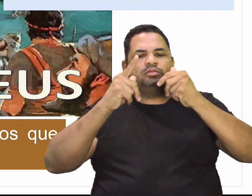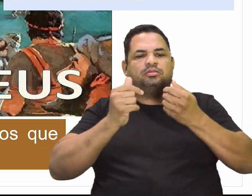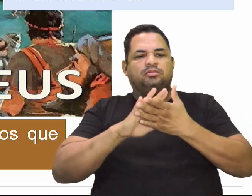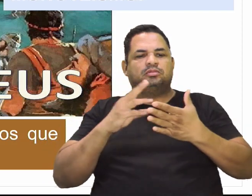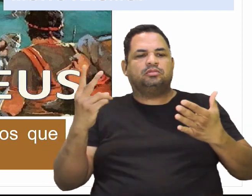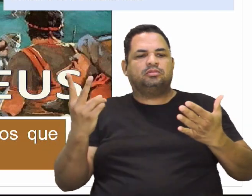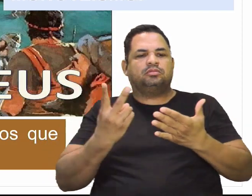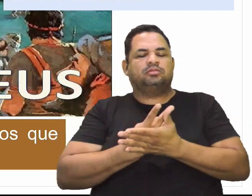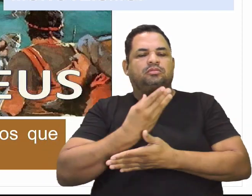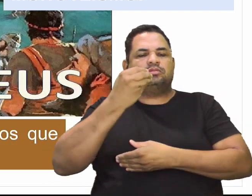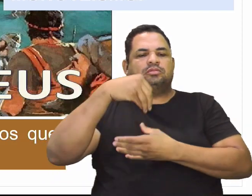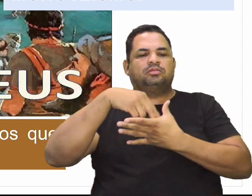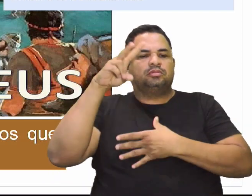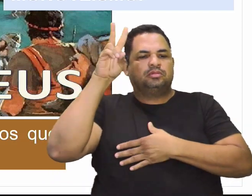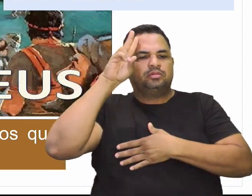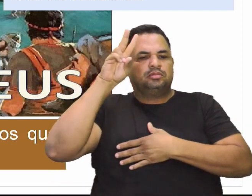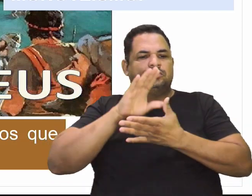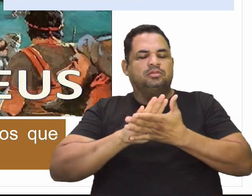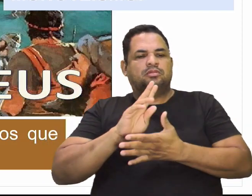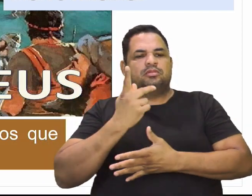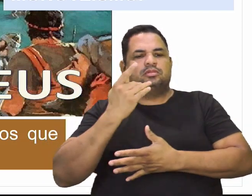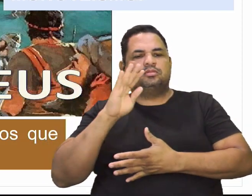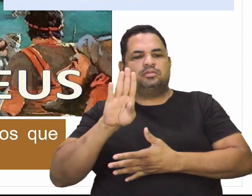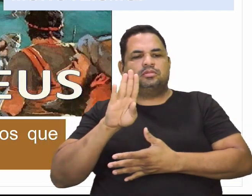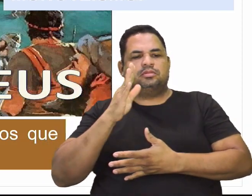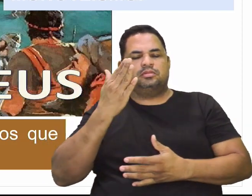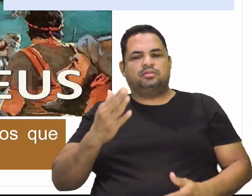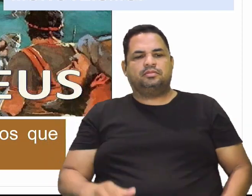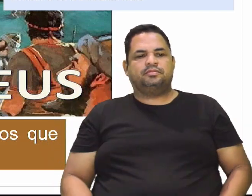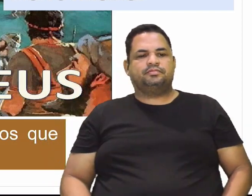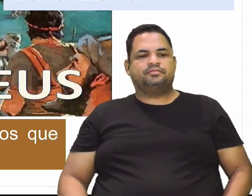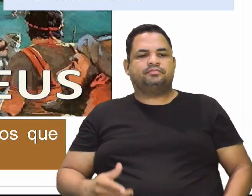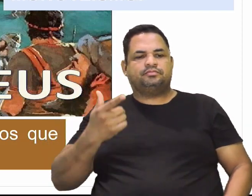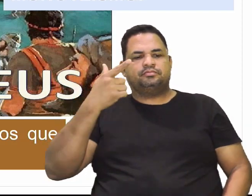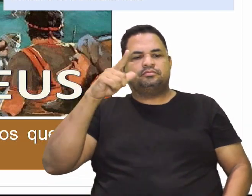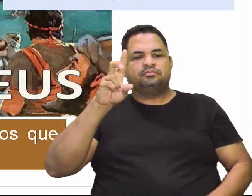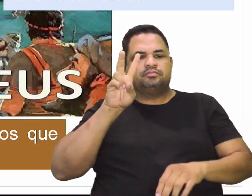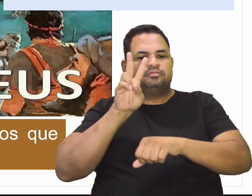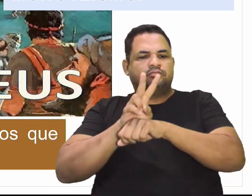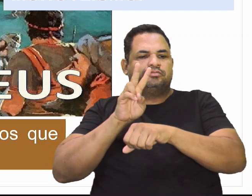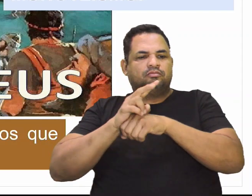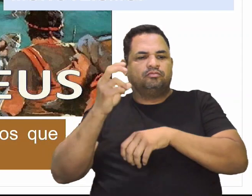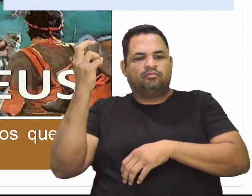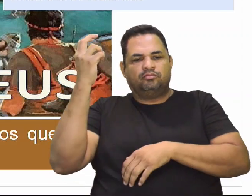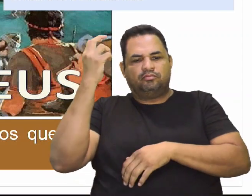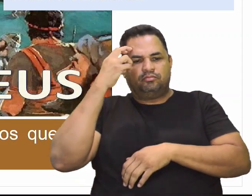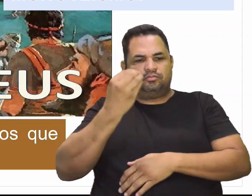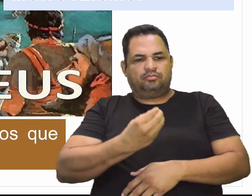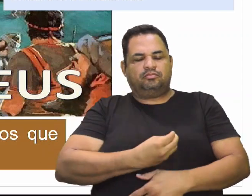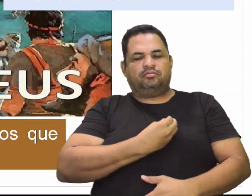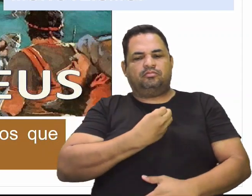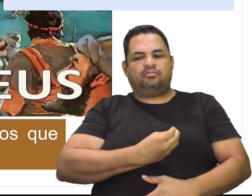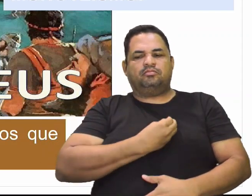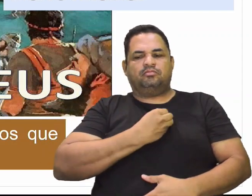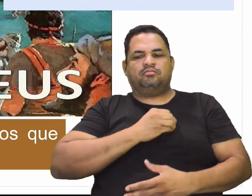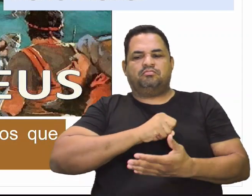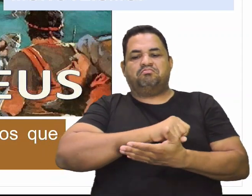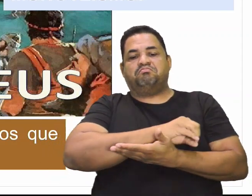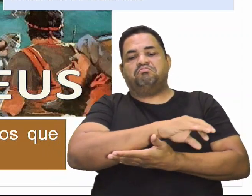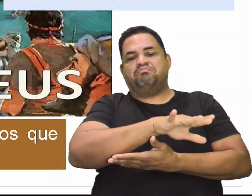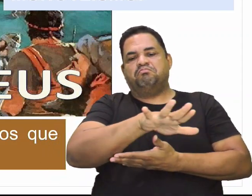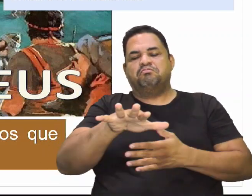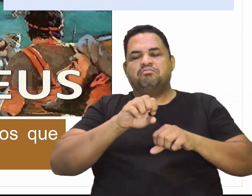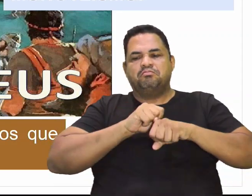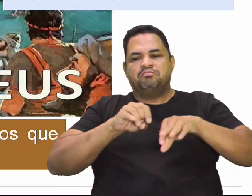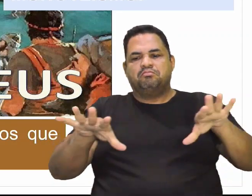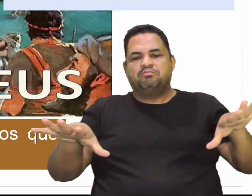fazendo parte da história do povo hebreu. Olha só, que conseguiram preservar sua cultura, mesmo vivendo espalhado